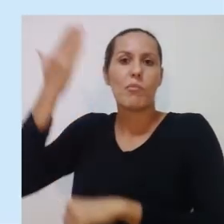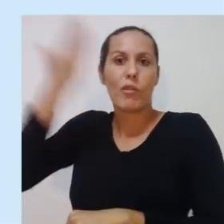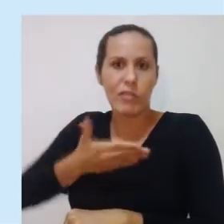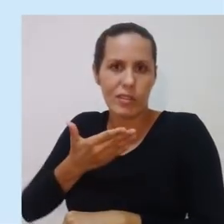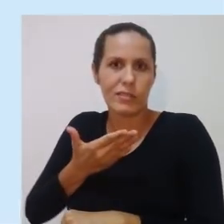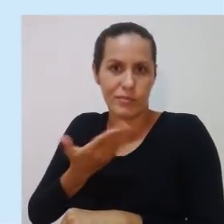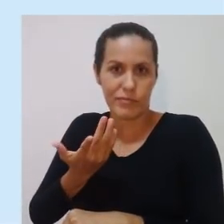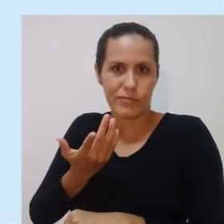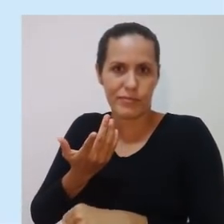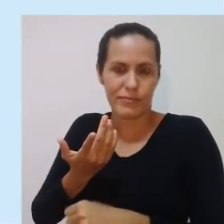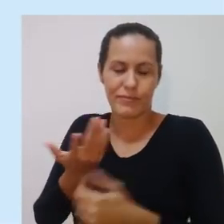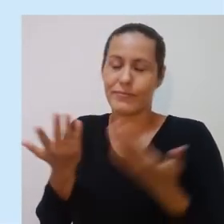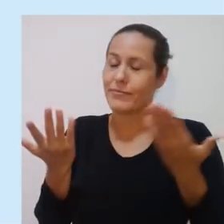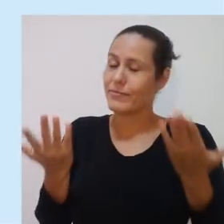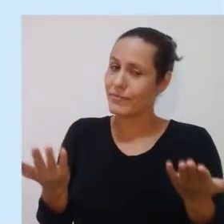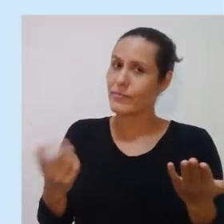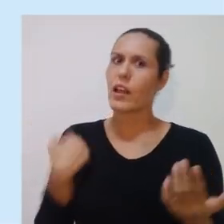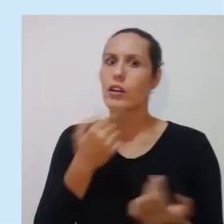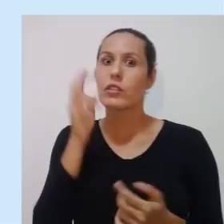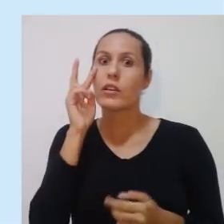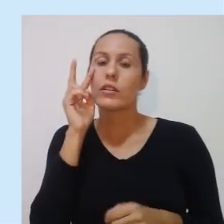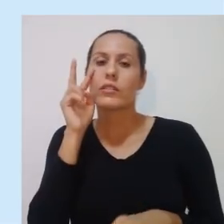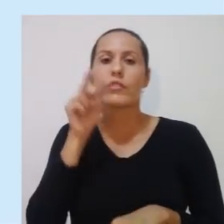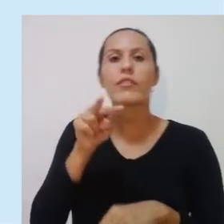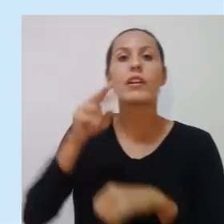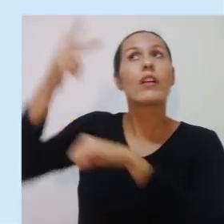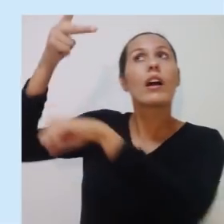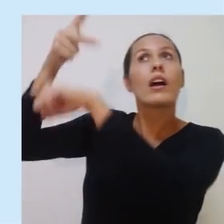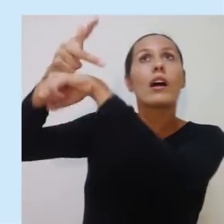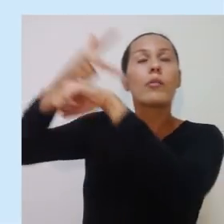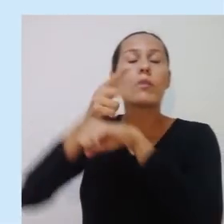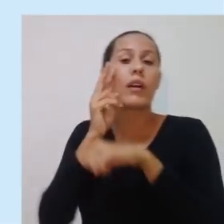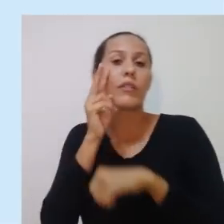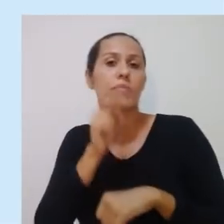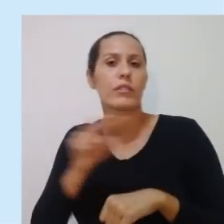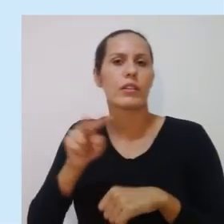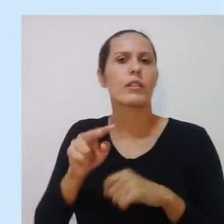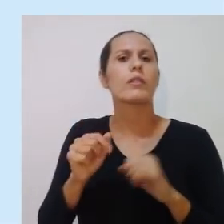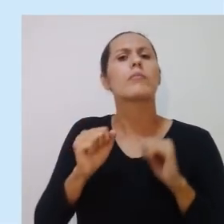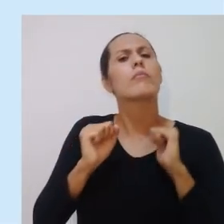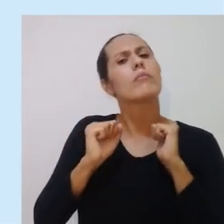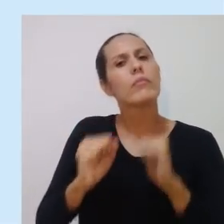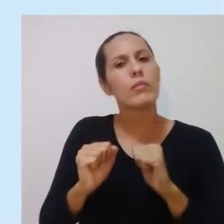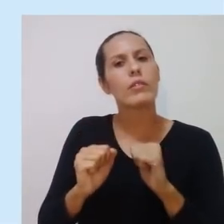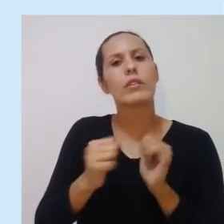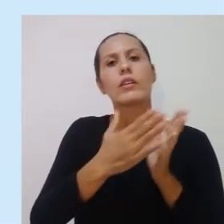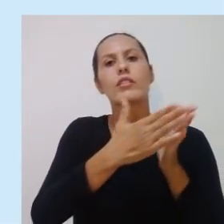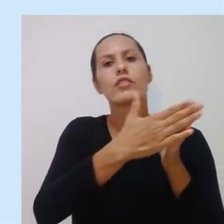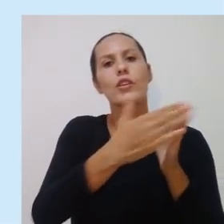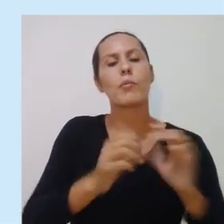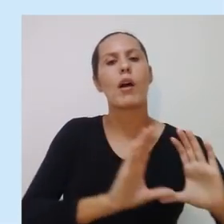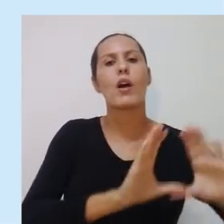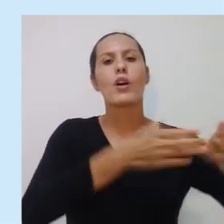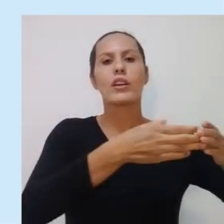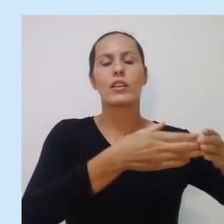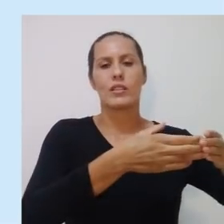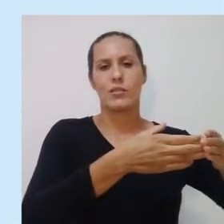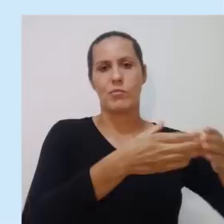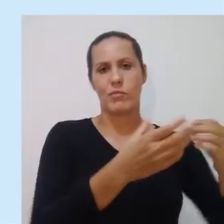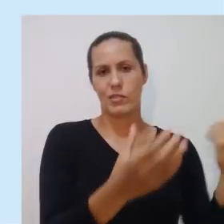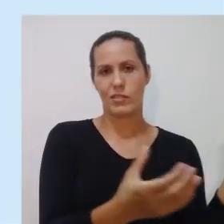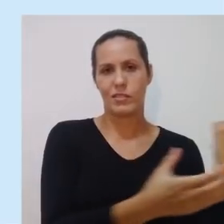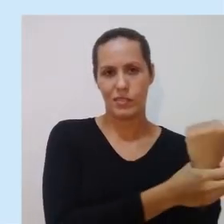para comprovar. Estamos vendo pelas câmeras, então podemos acionar nossa equipe